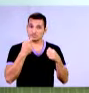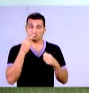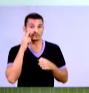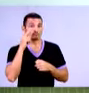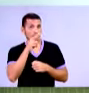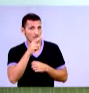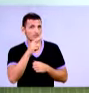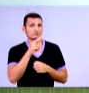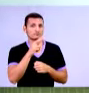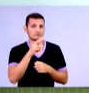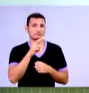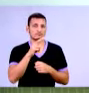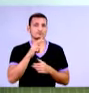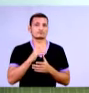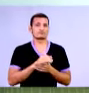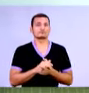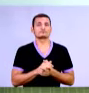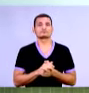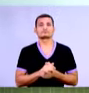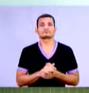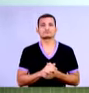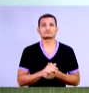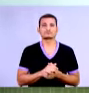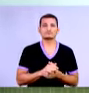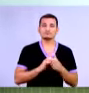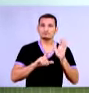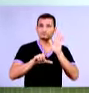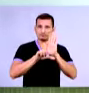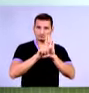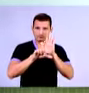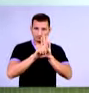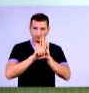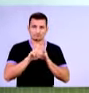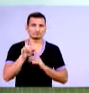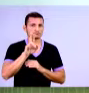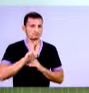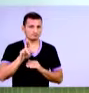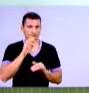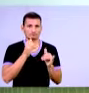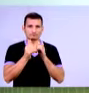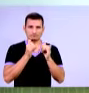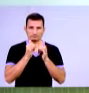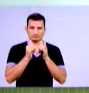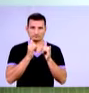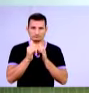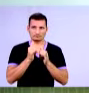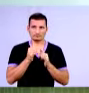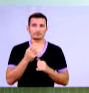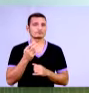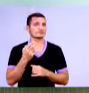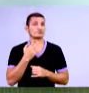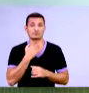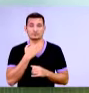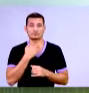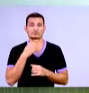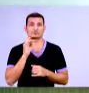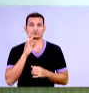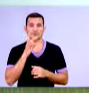aspectos relacionados também a essas questões legais do uso da informação, né? Então, nós não podemos